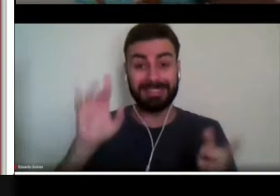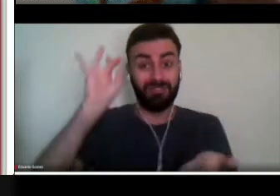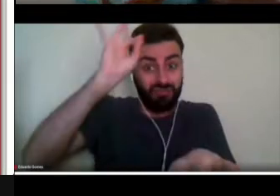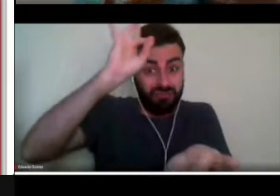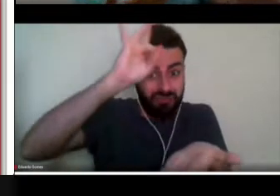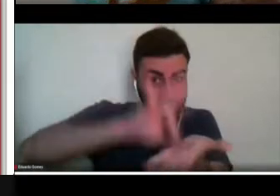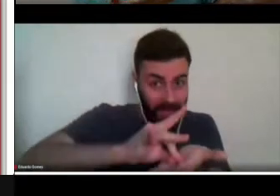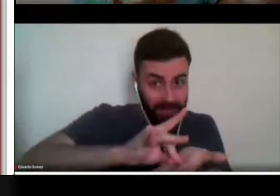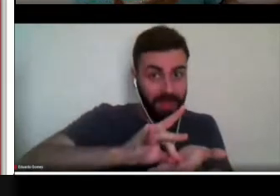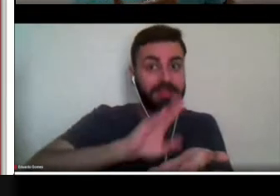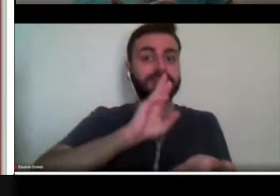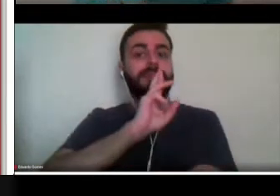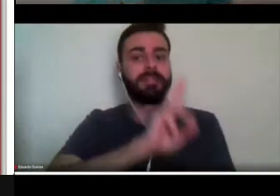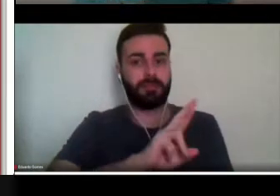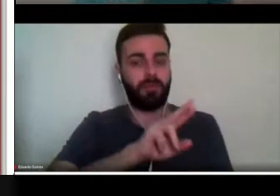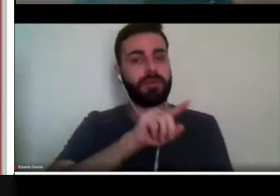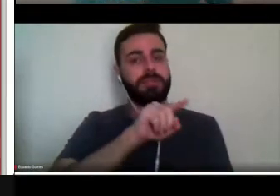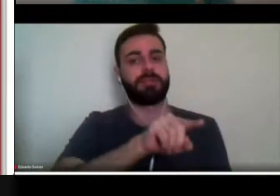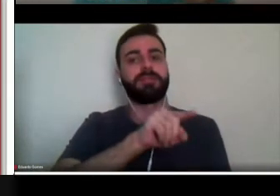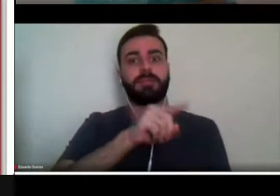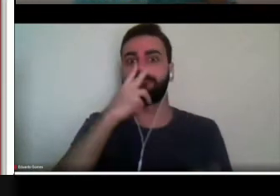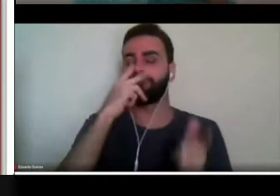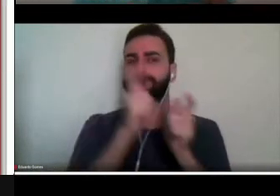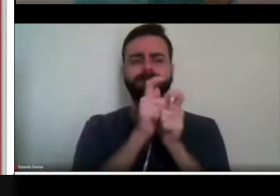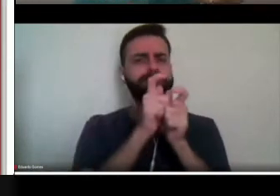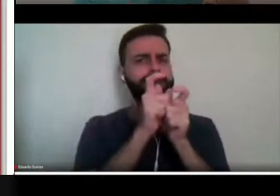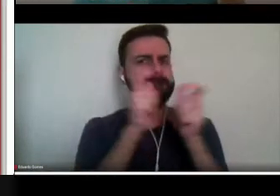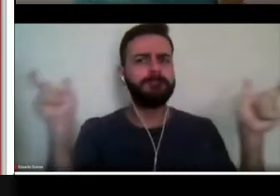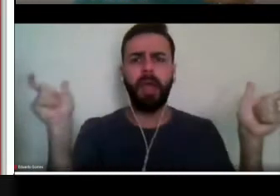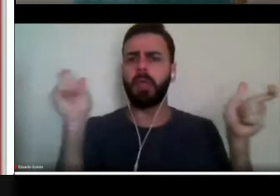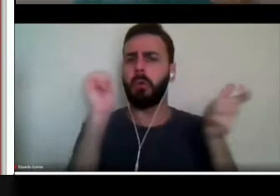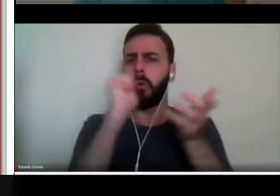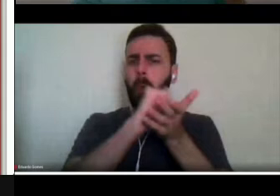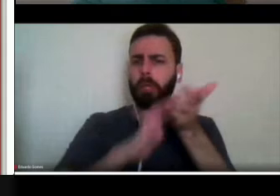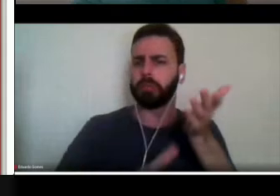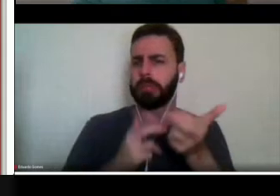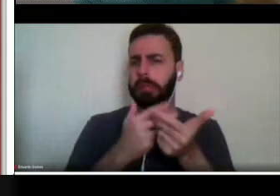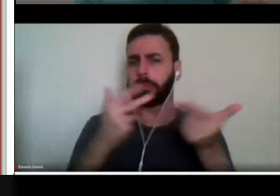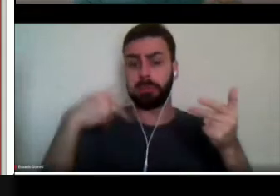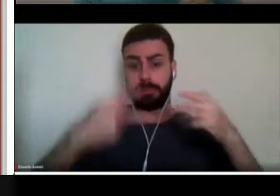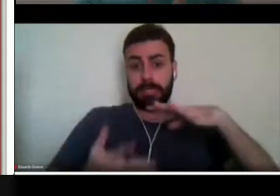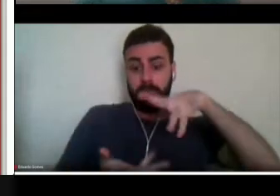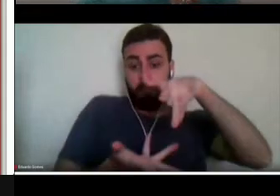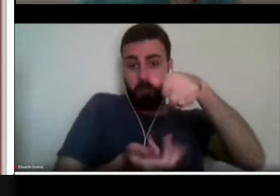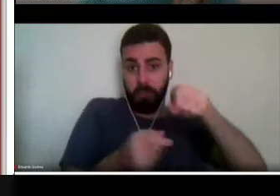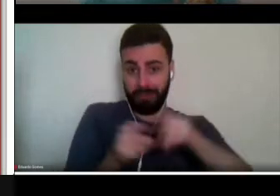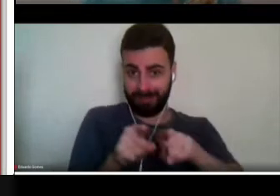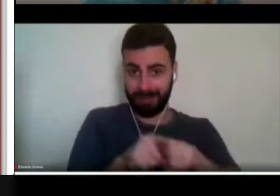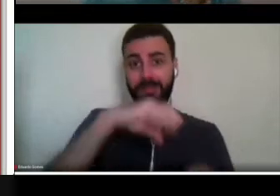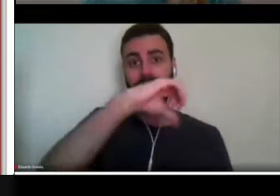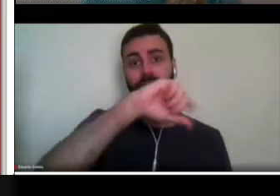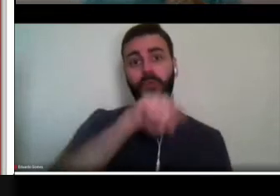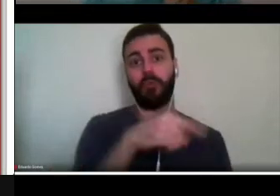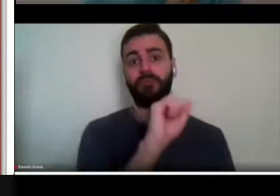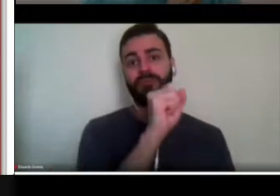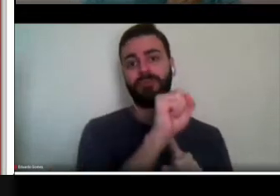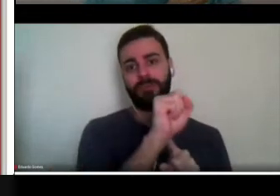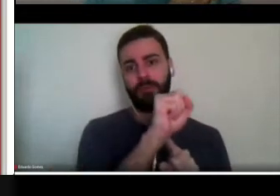maioria dos lugares da superfície terrestre, é a aceleração gravitacional de 9,8 metros por segundo ao